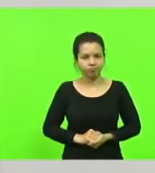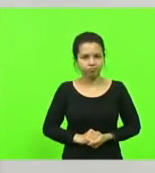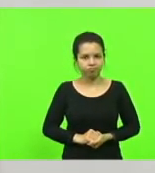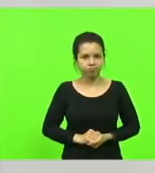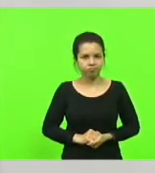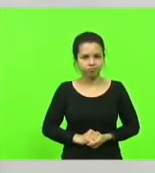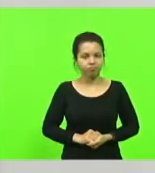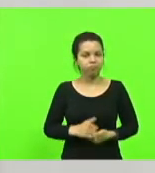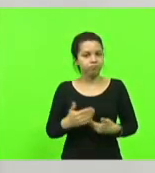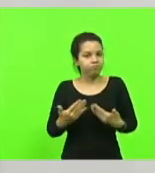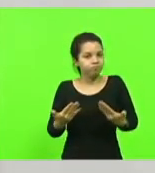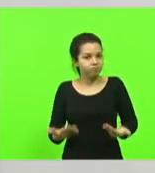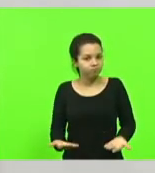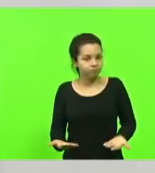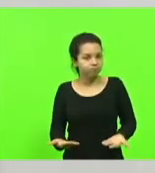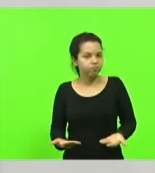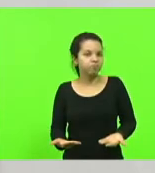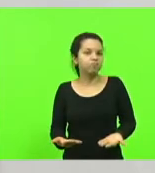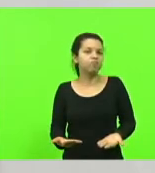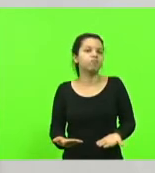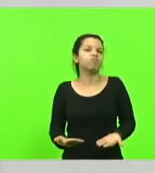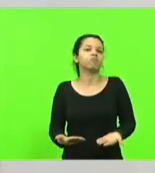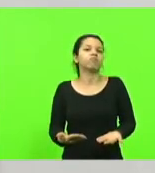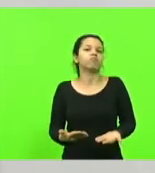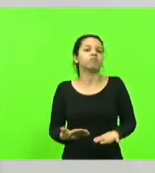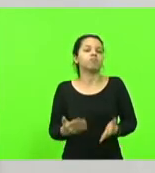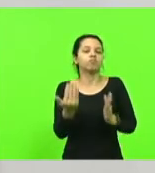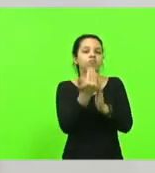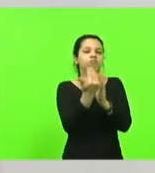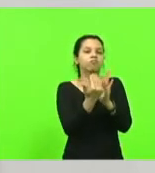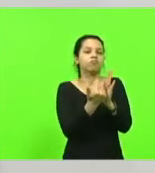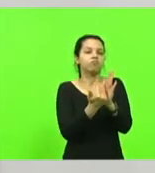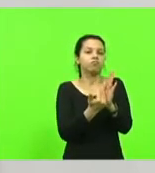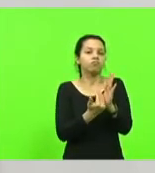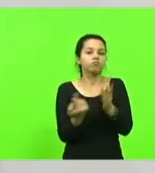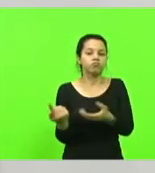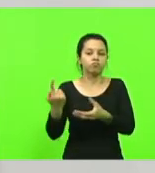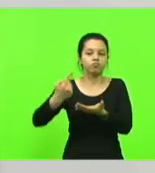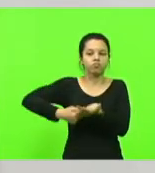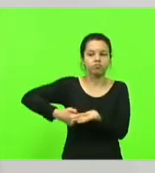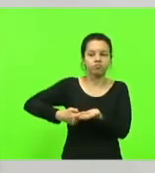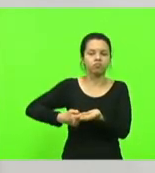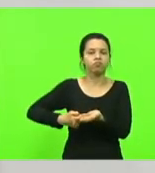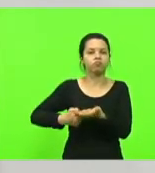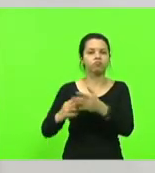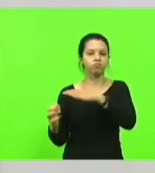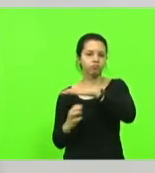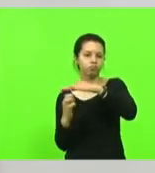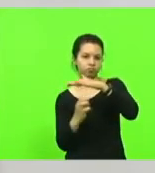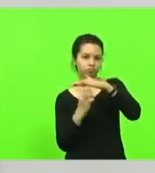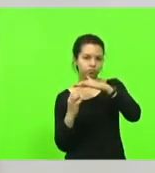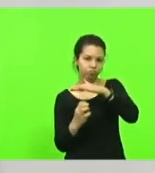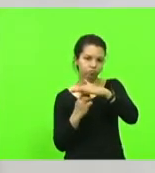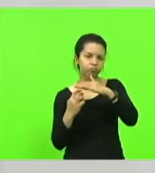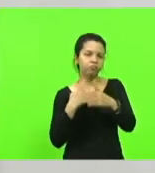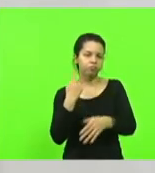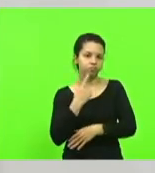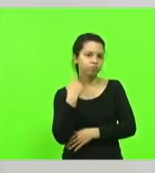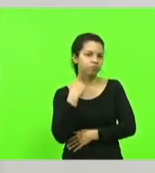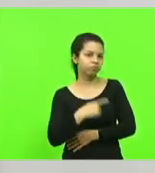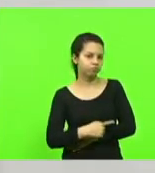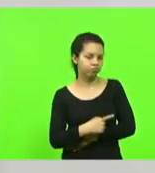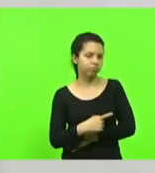E, com isso, o cronograma acertado com as empresas, deputado Silvio, para